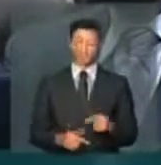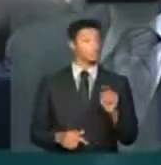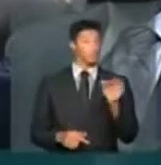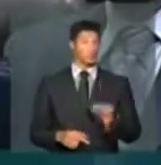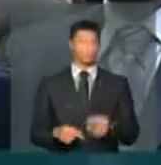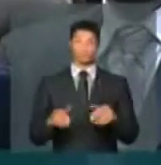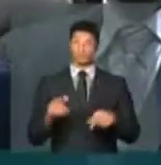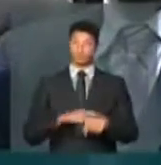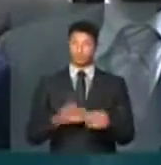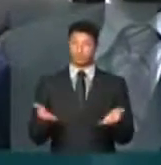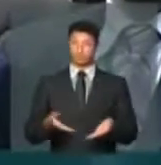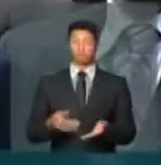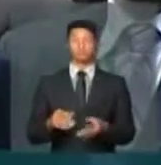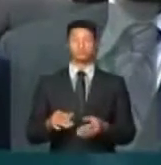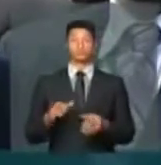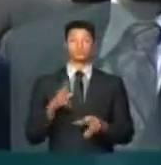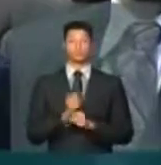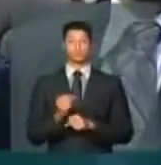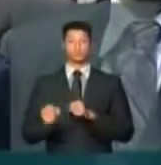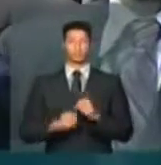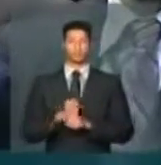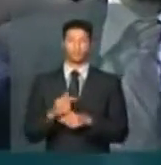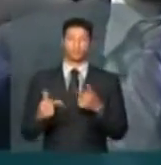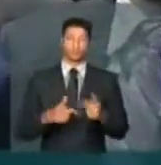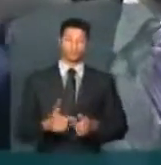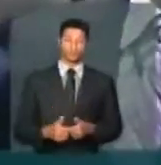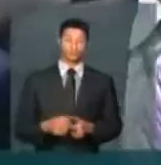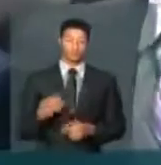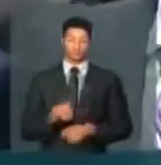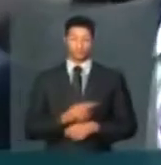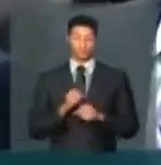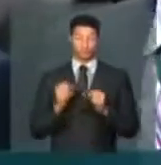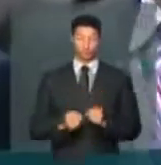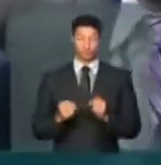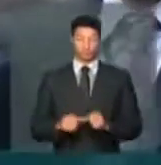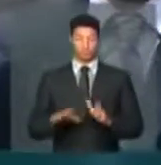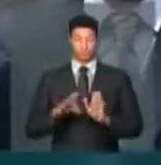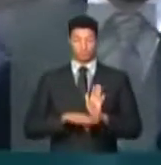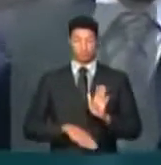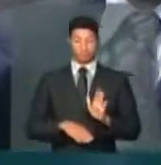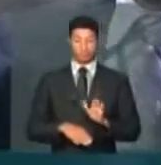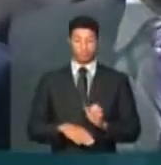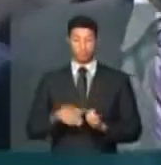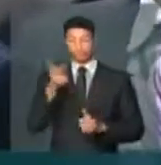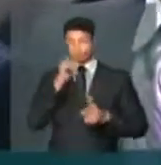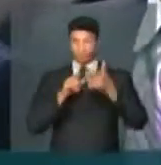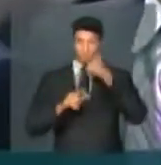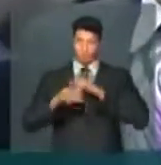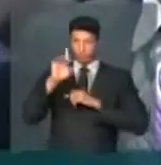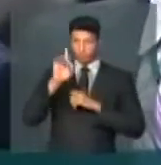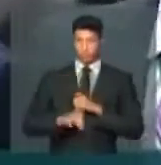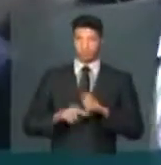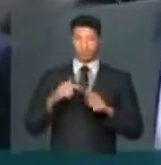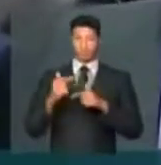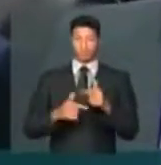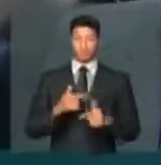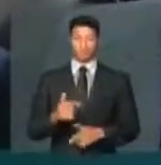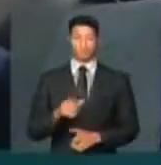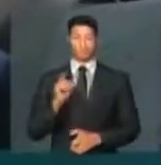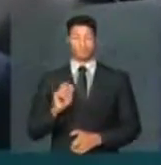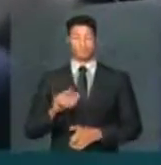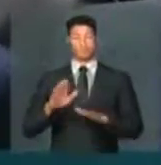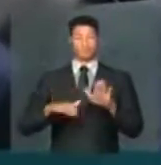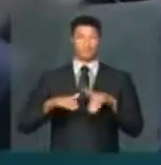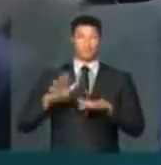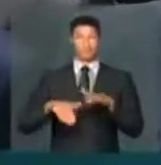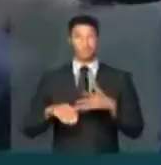é justo que nesse momento, tantos anos de luta e trabalho, nós possamos agora retirar conquistas e direitos dos trabalhadores, que